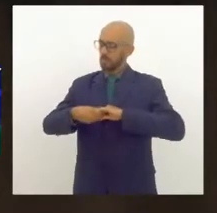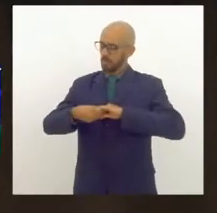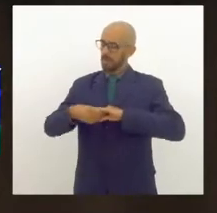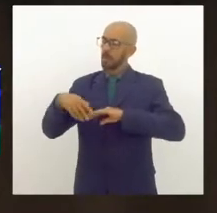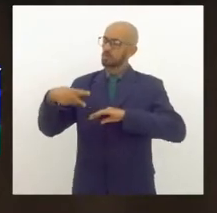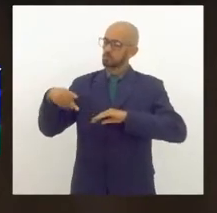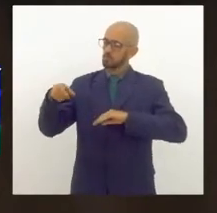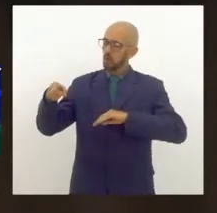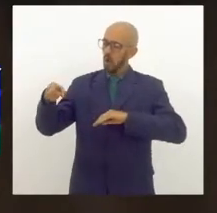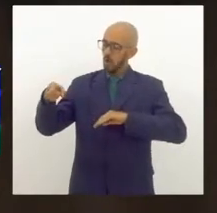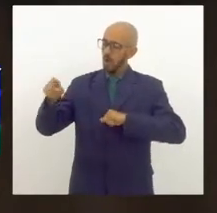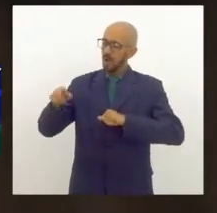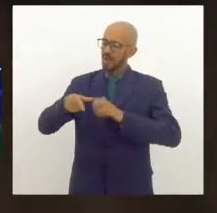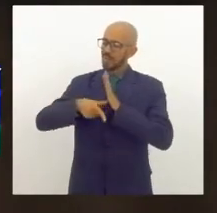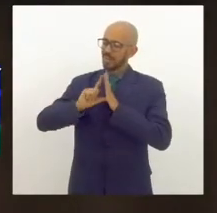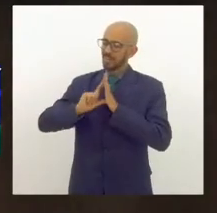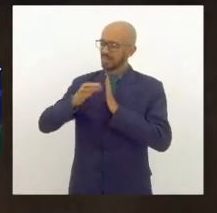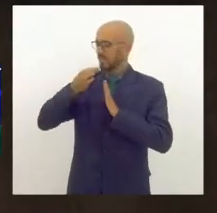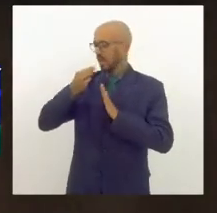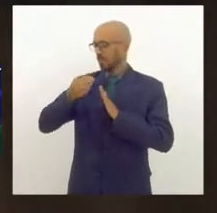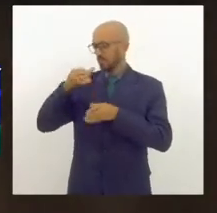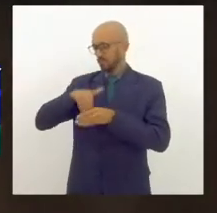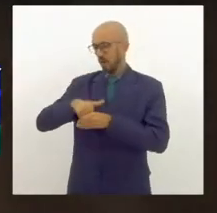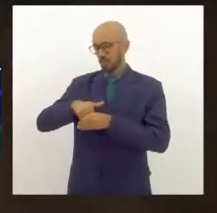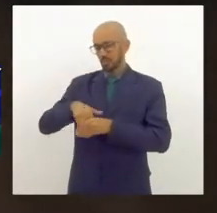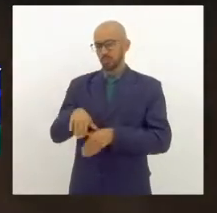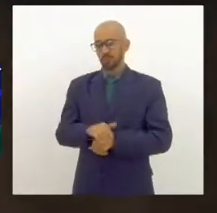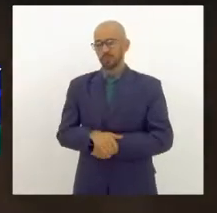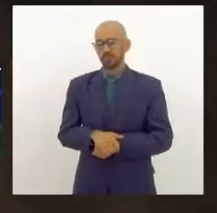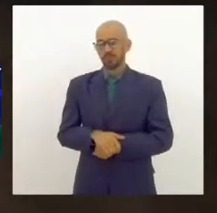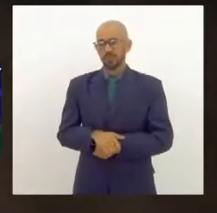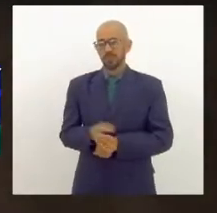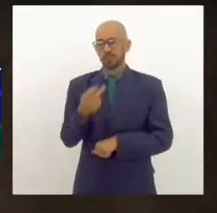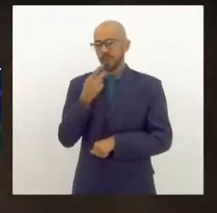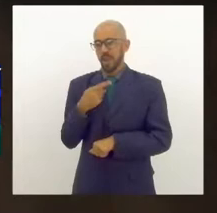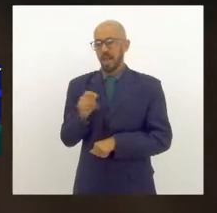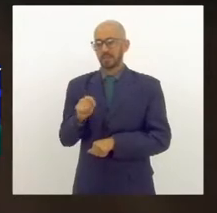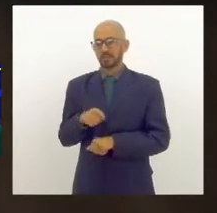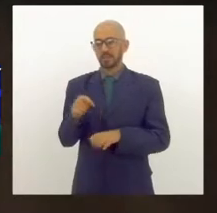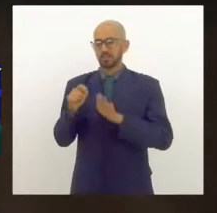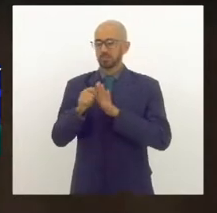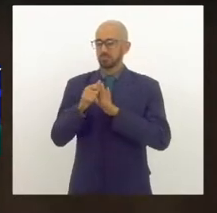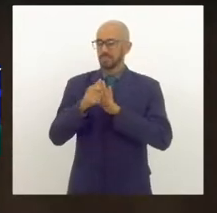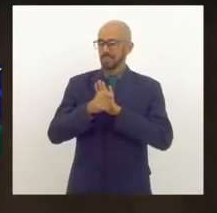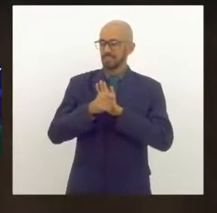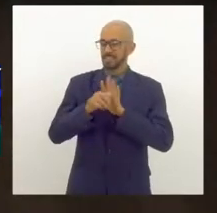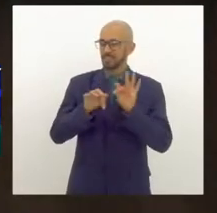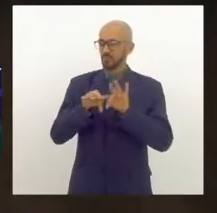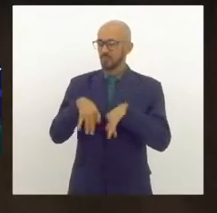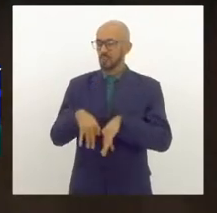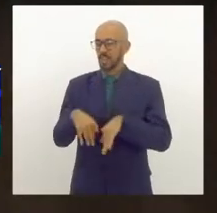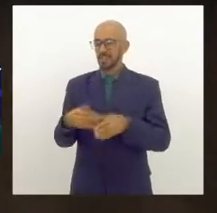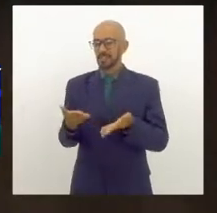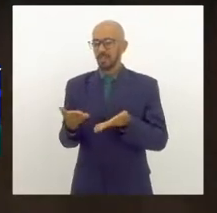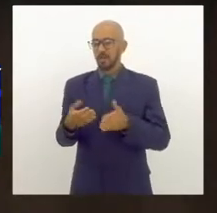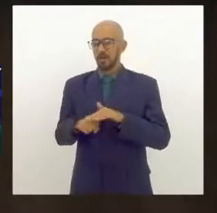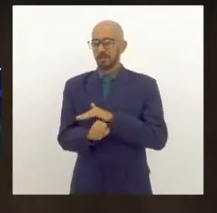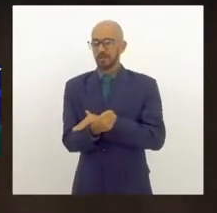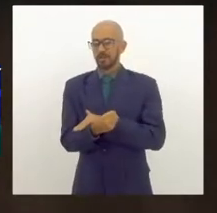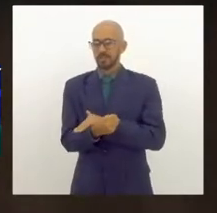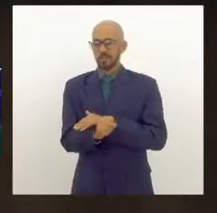parecer e dizer que são os últimos meses desta